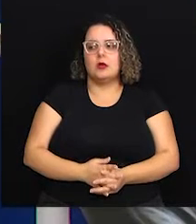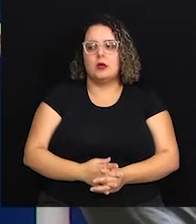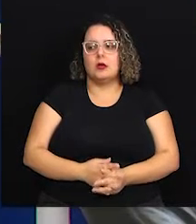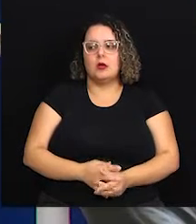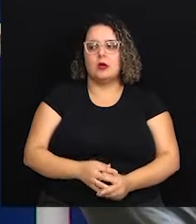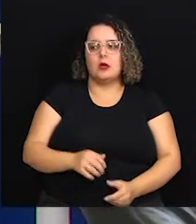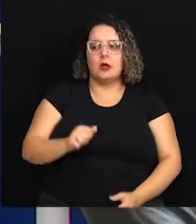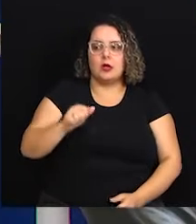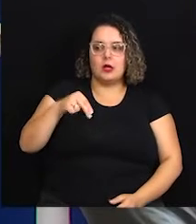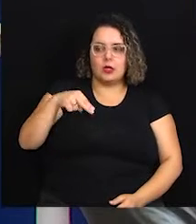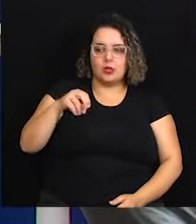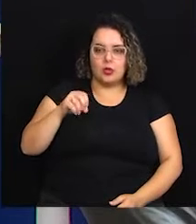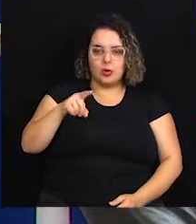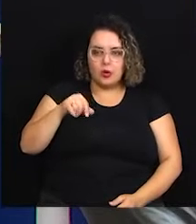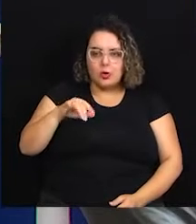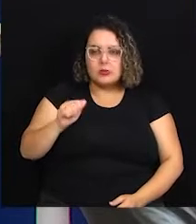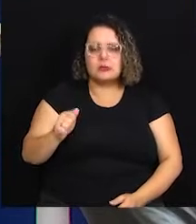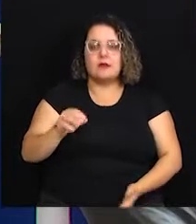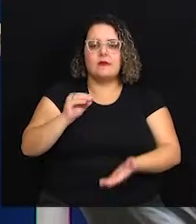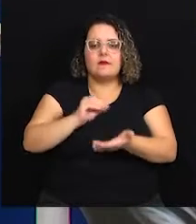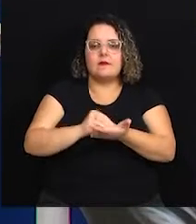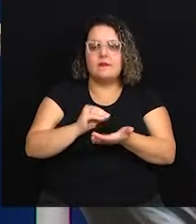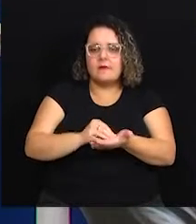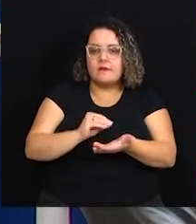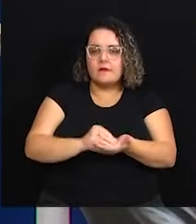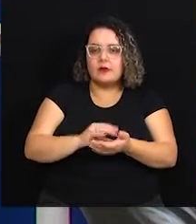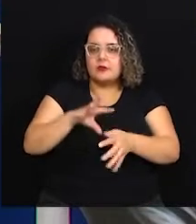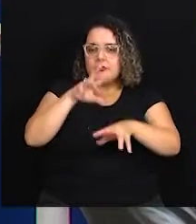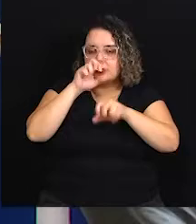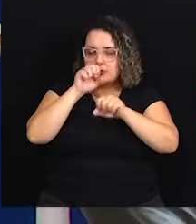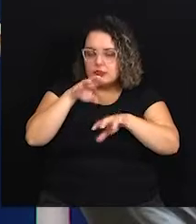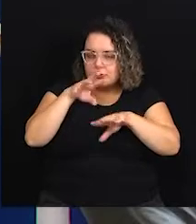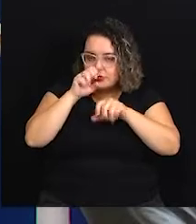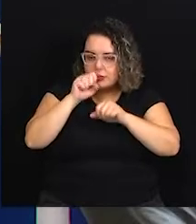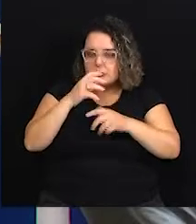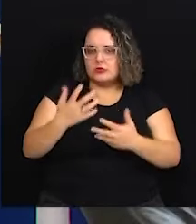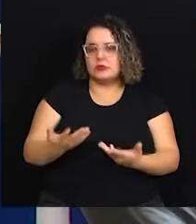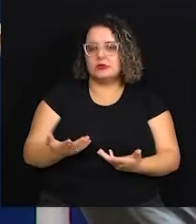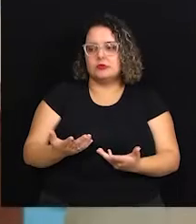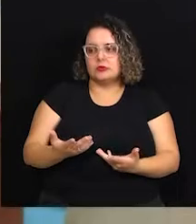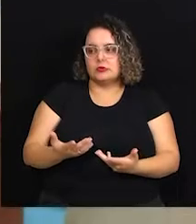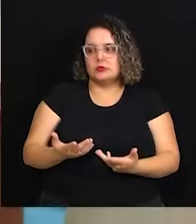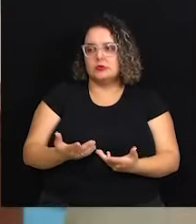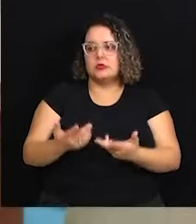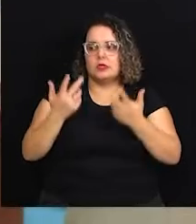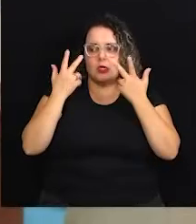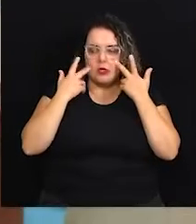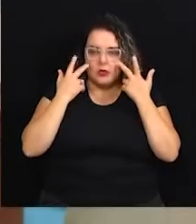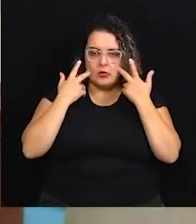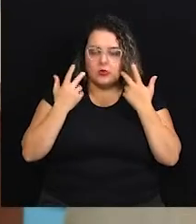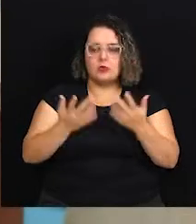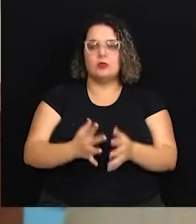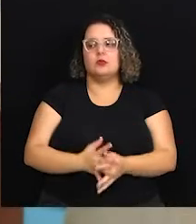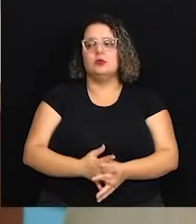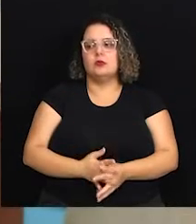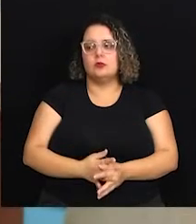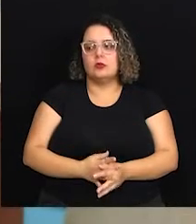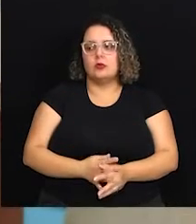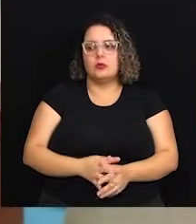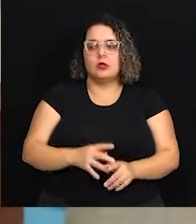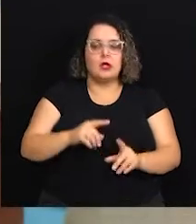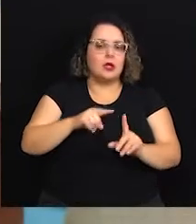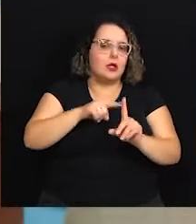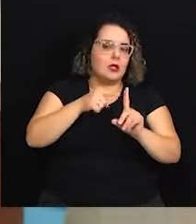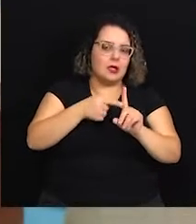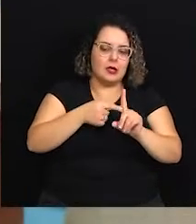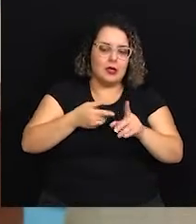do parto, né? Falta oxigênio. Então, é uma causa comum. Prematuridade,